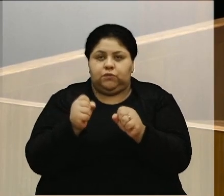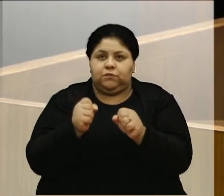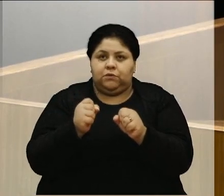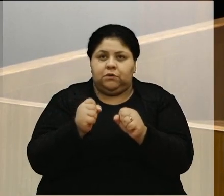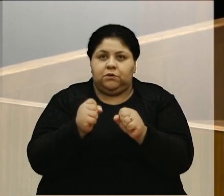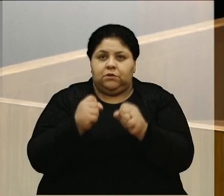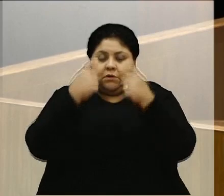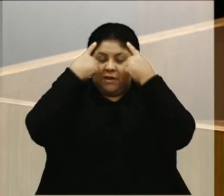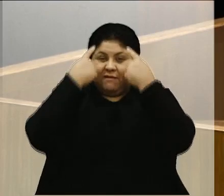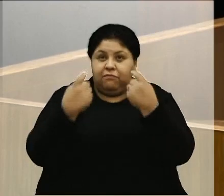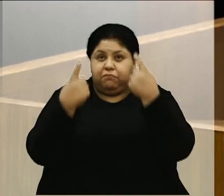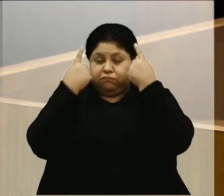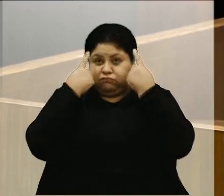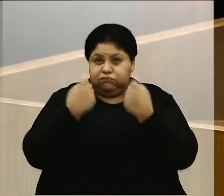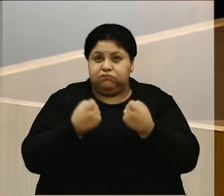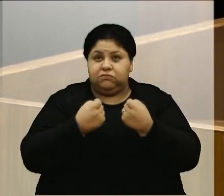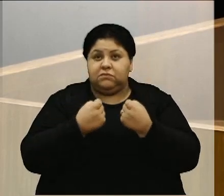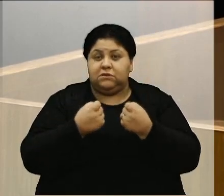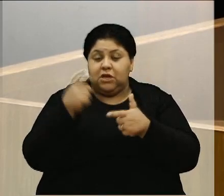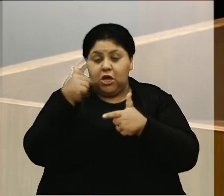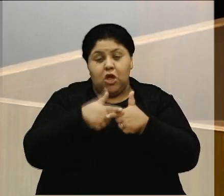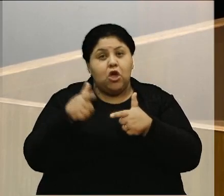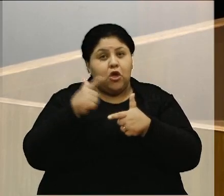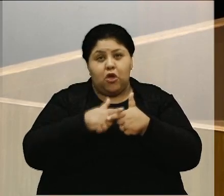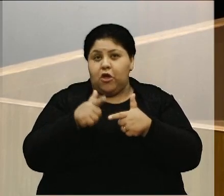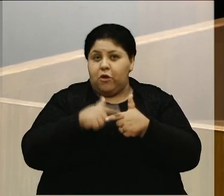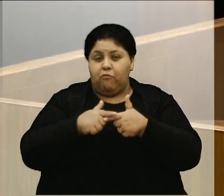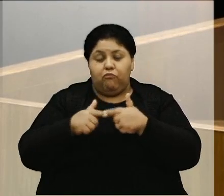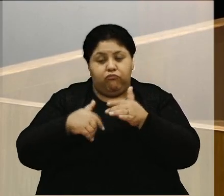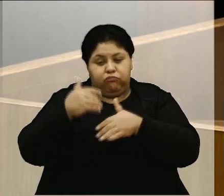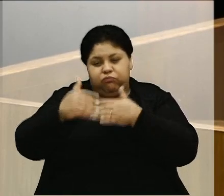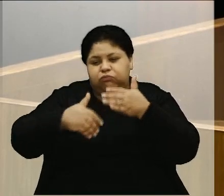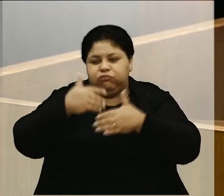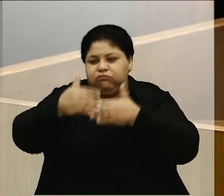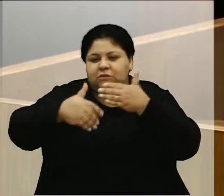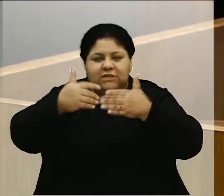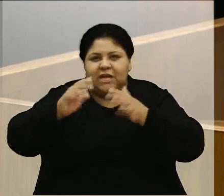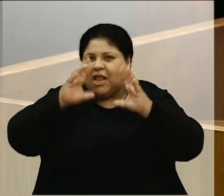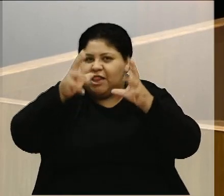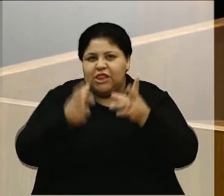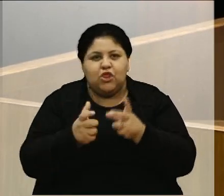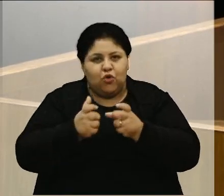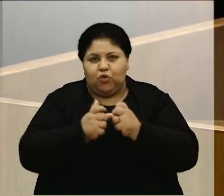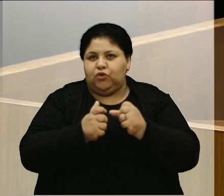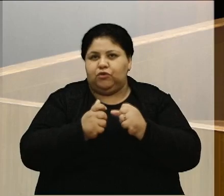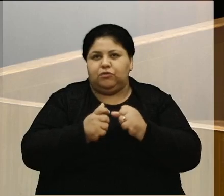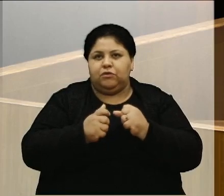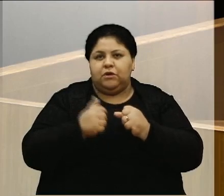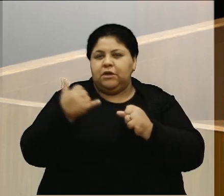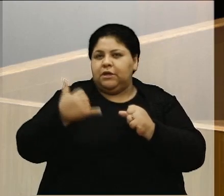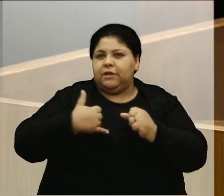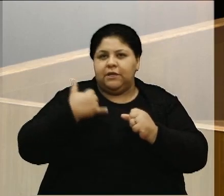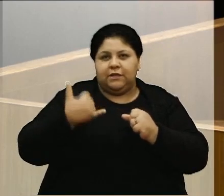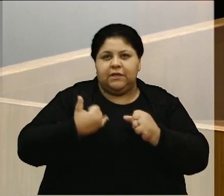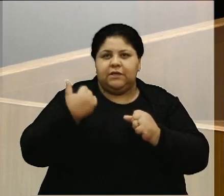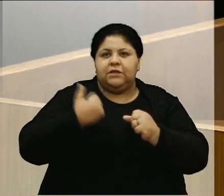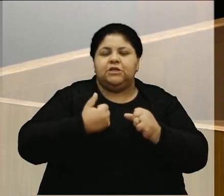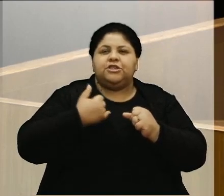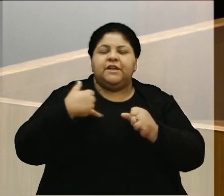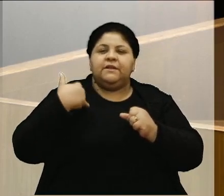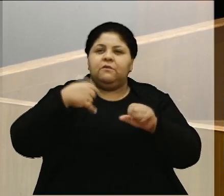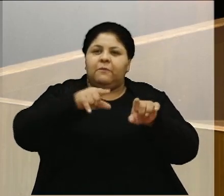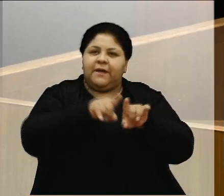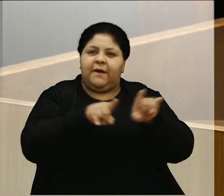a violência é um problema que transcende as fronteiras e afeta a todos, independente de idade, gênero, classe social ou origem